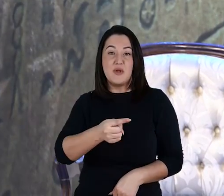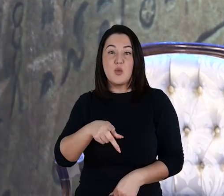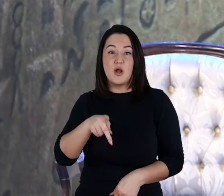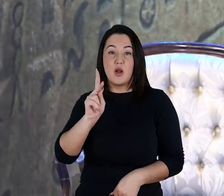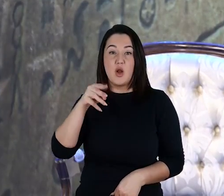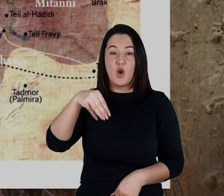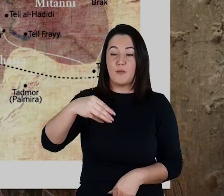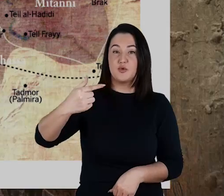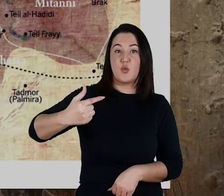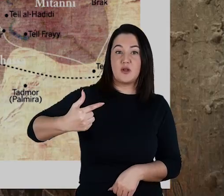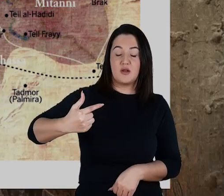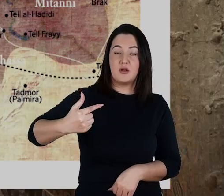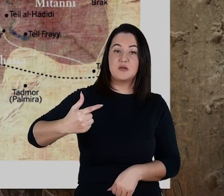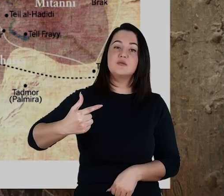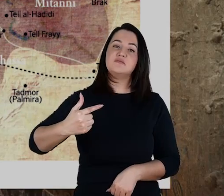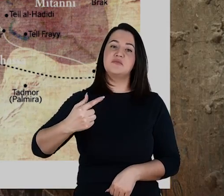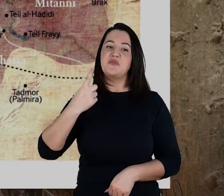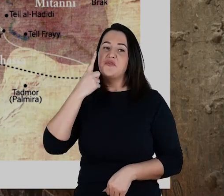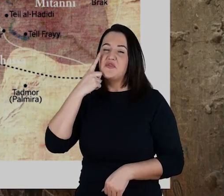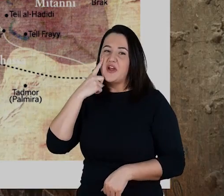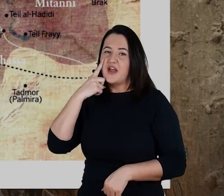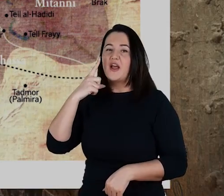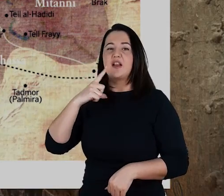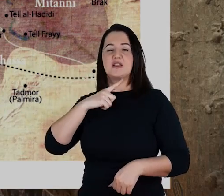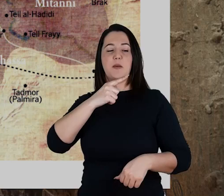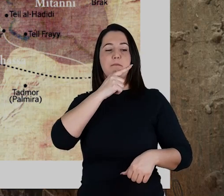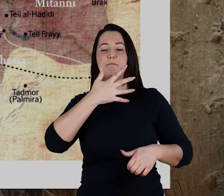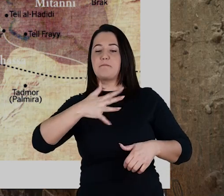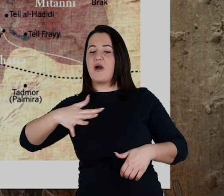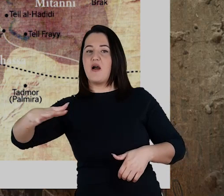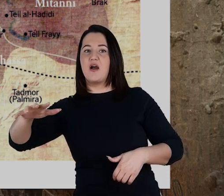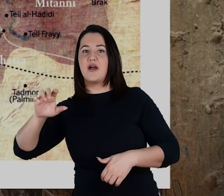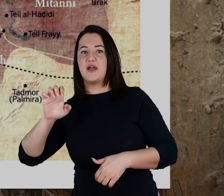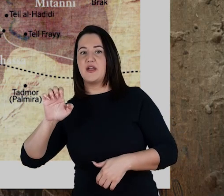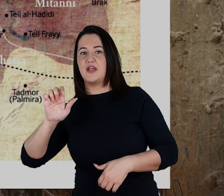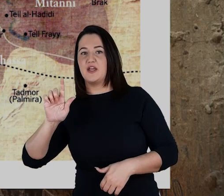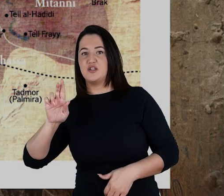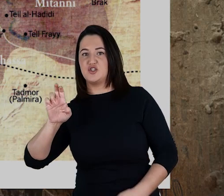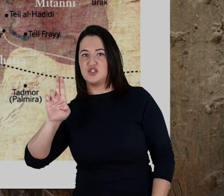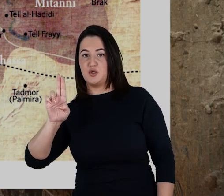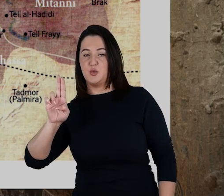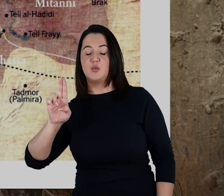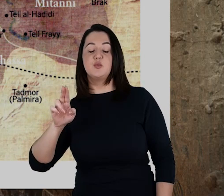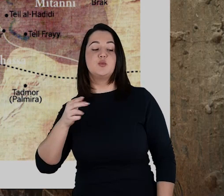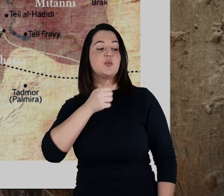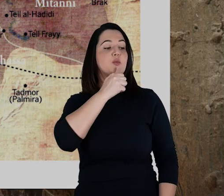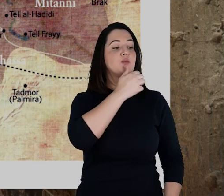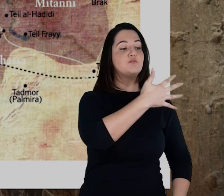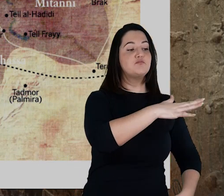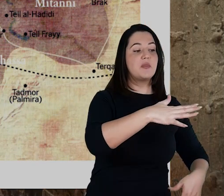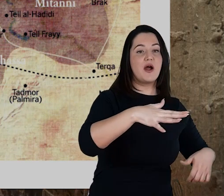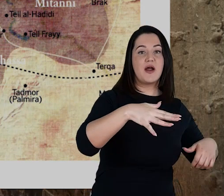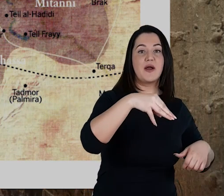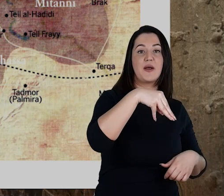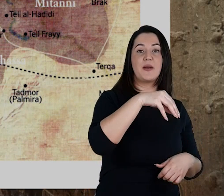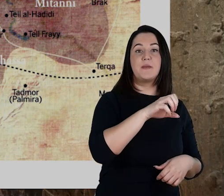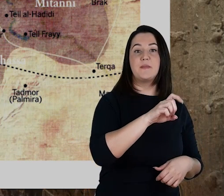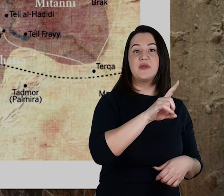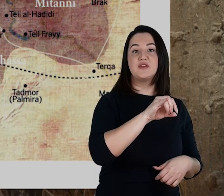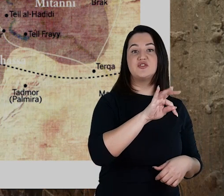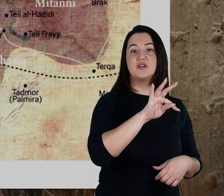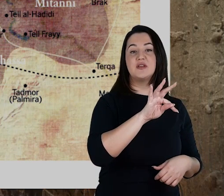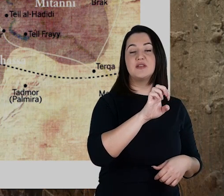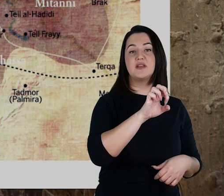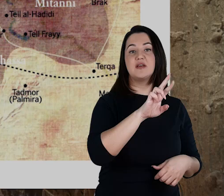vai, como você vê, pegando uma boa parte do Mar Egeu, pega uma parte do Mar Mediterrâneo e engloba muitos